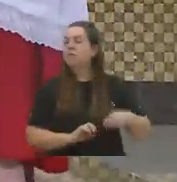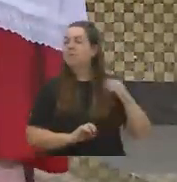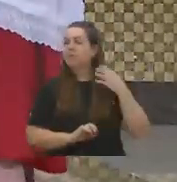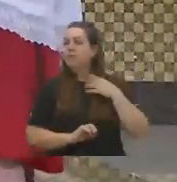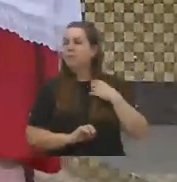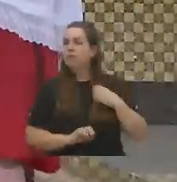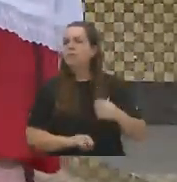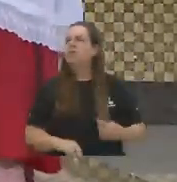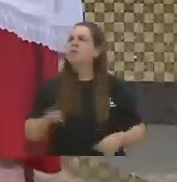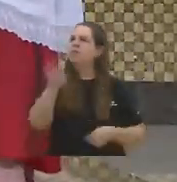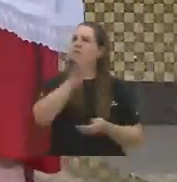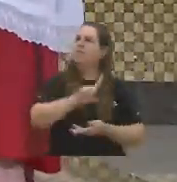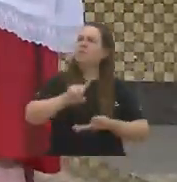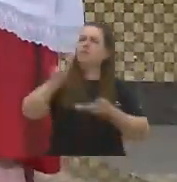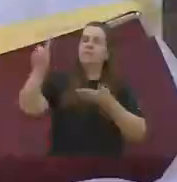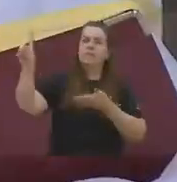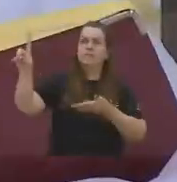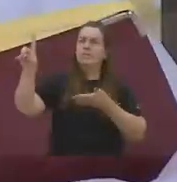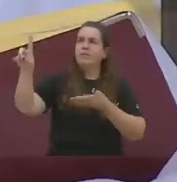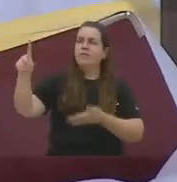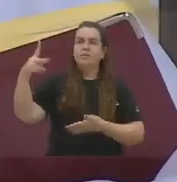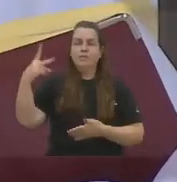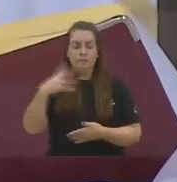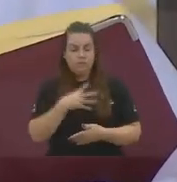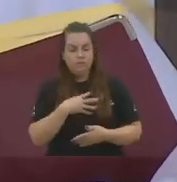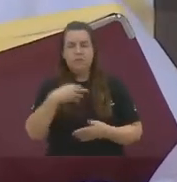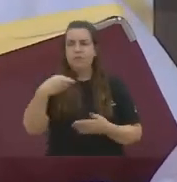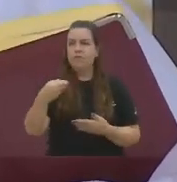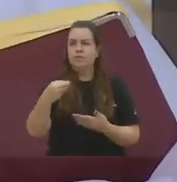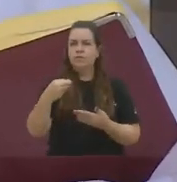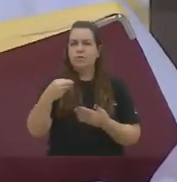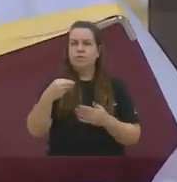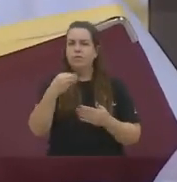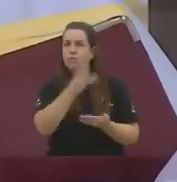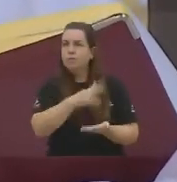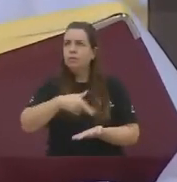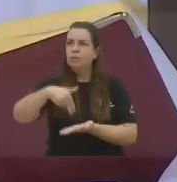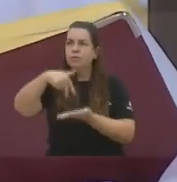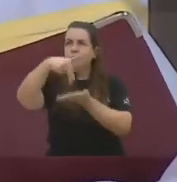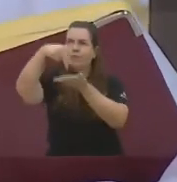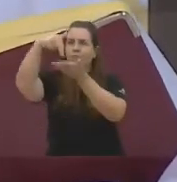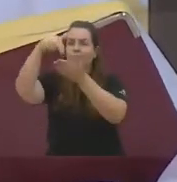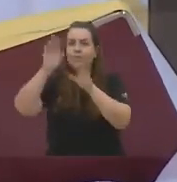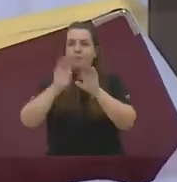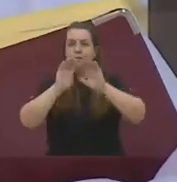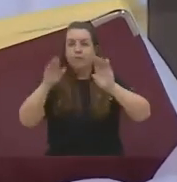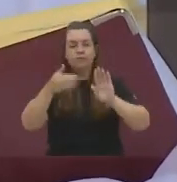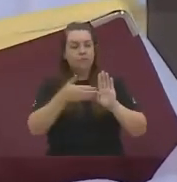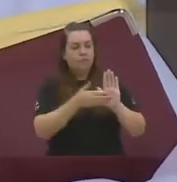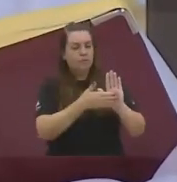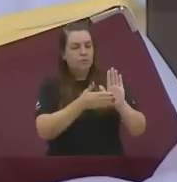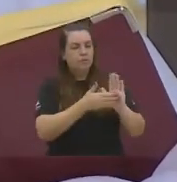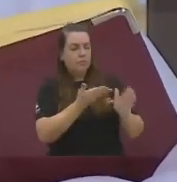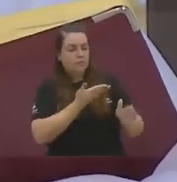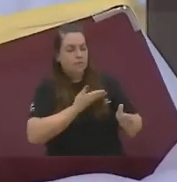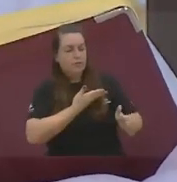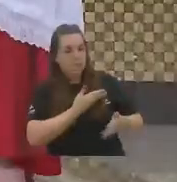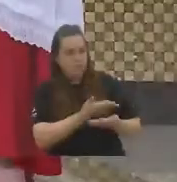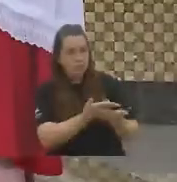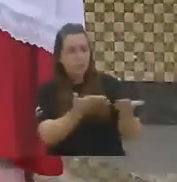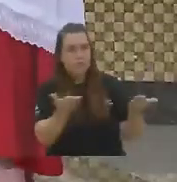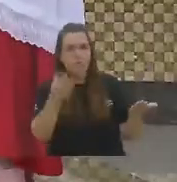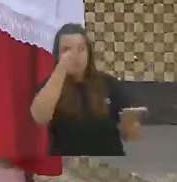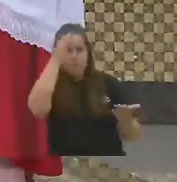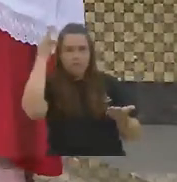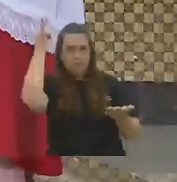Ó Deus, vosso Filho, subindo ao céu, prometeu aos apóstolos o